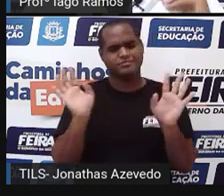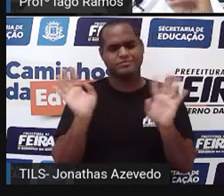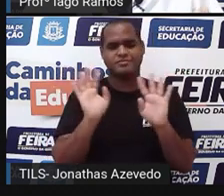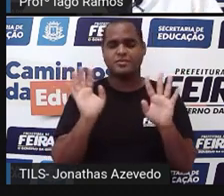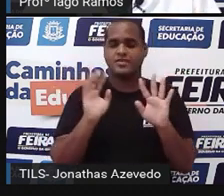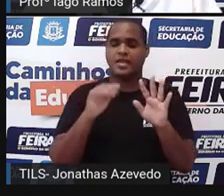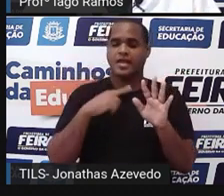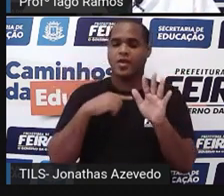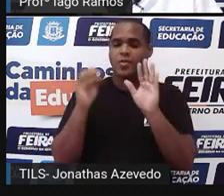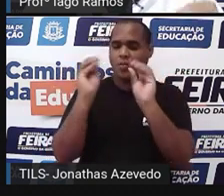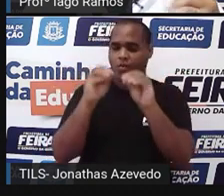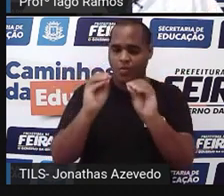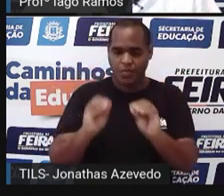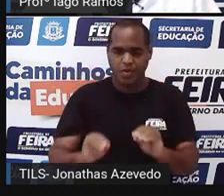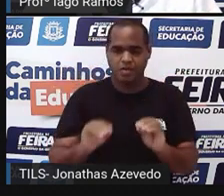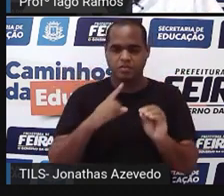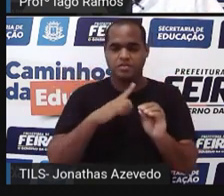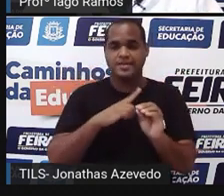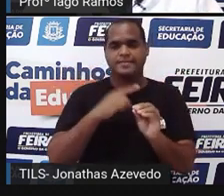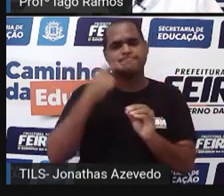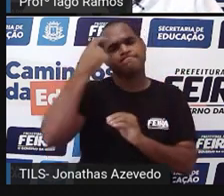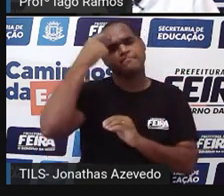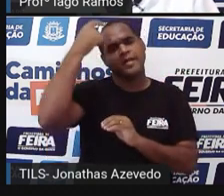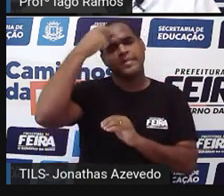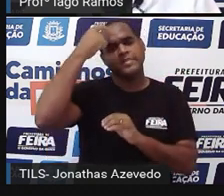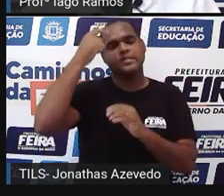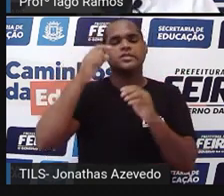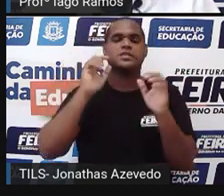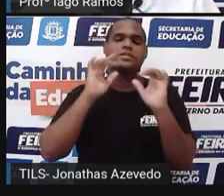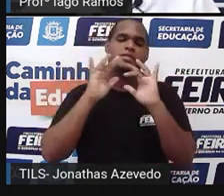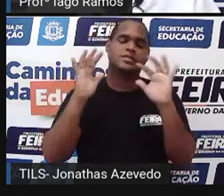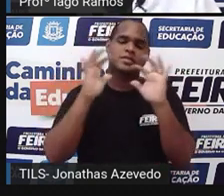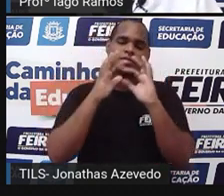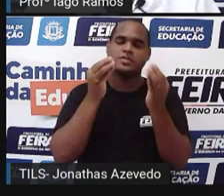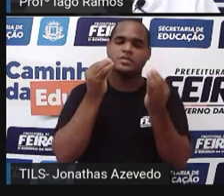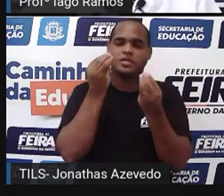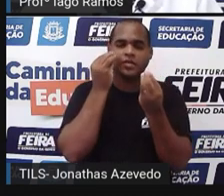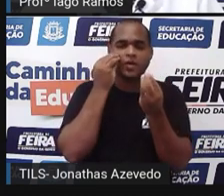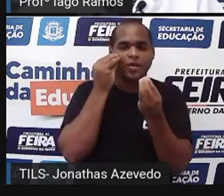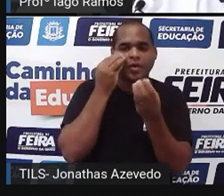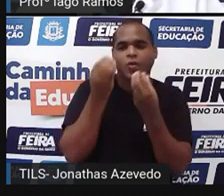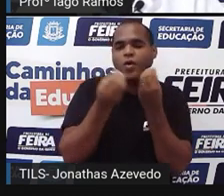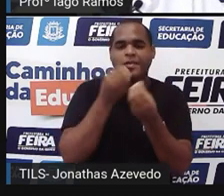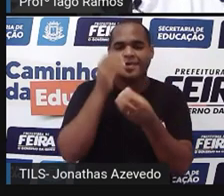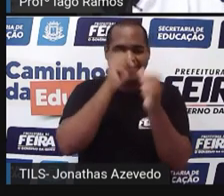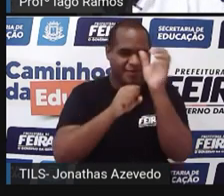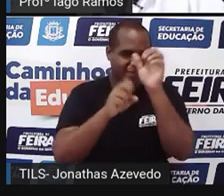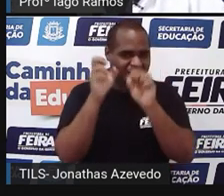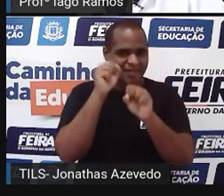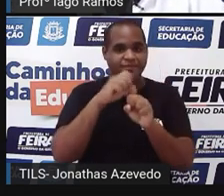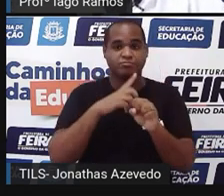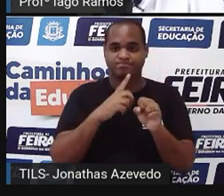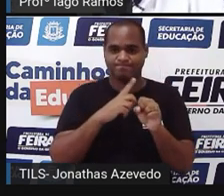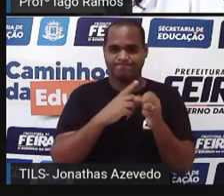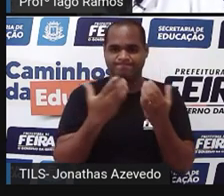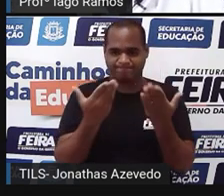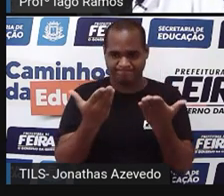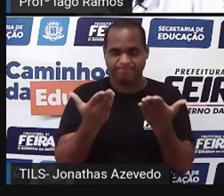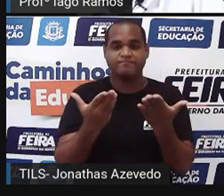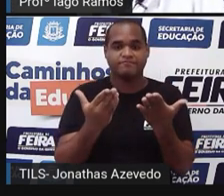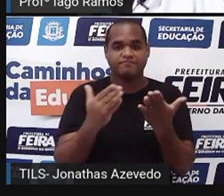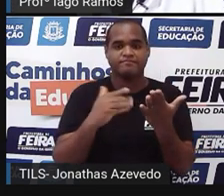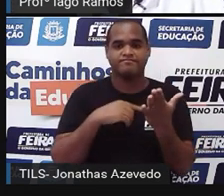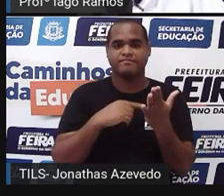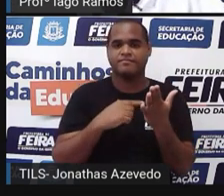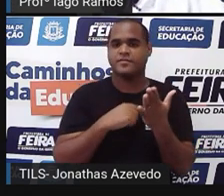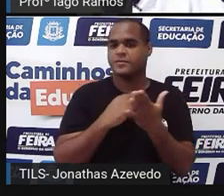são valores que eu coloquei aí para que a gente consiga é testar isso que a gente aprendeu então Digamos que